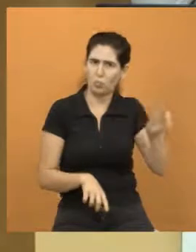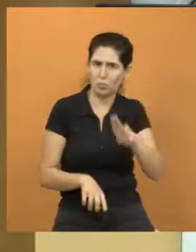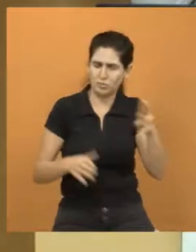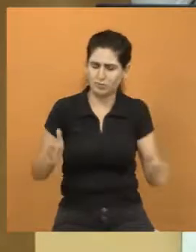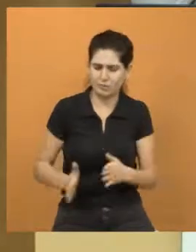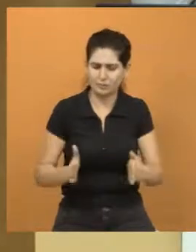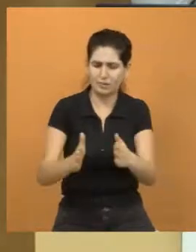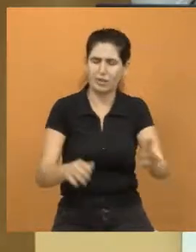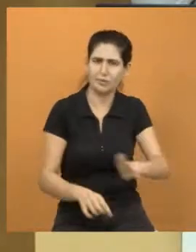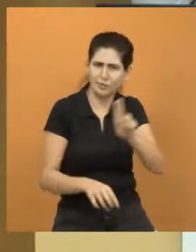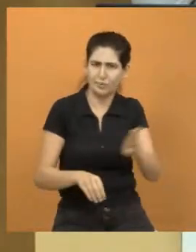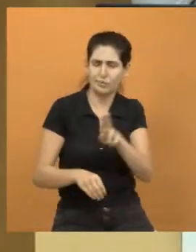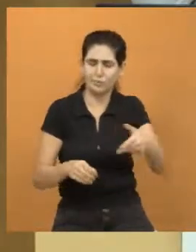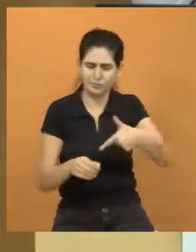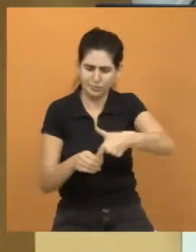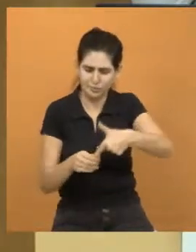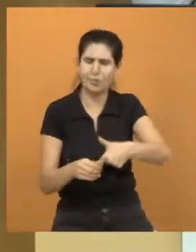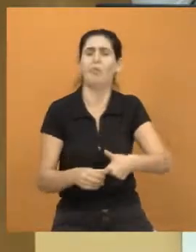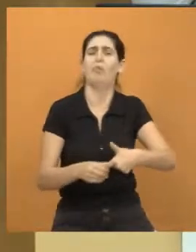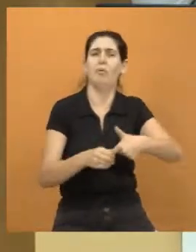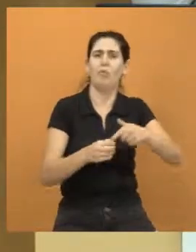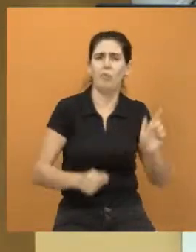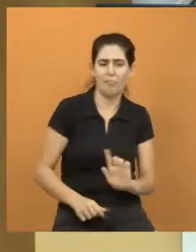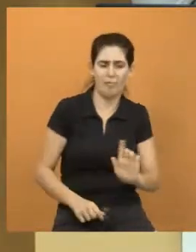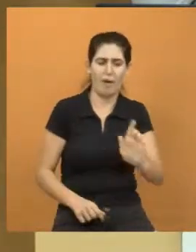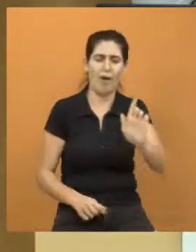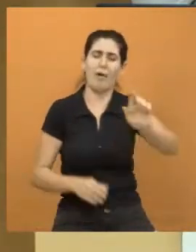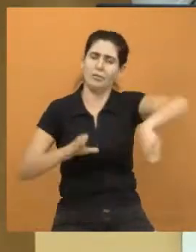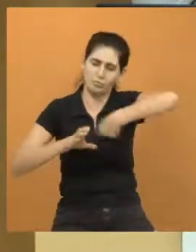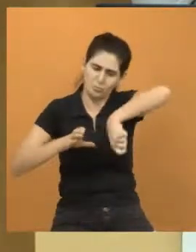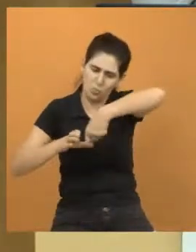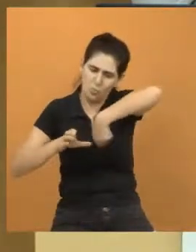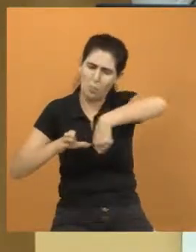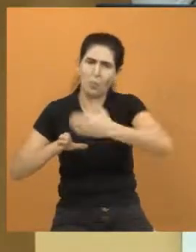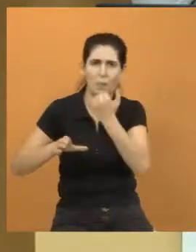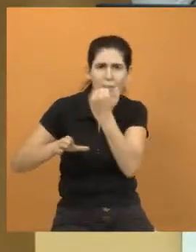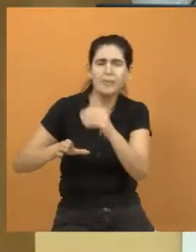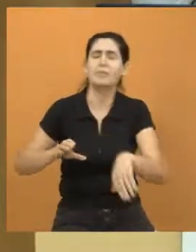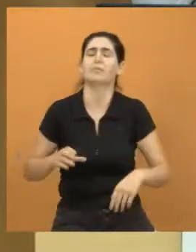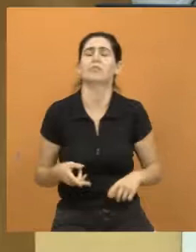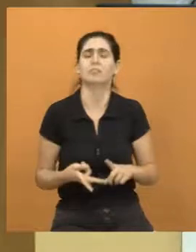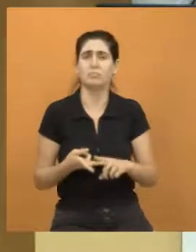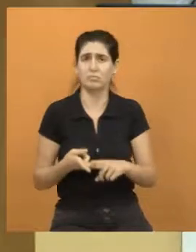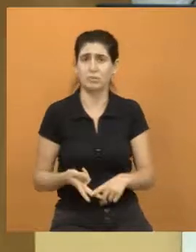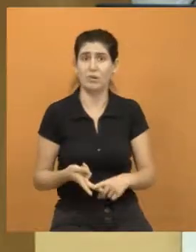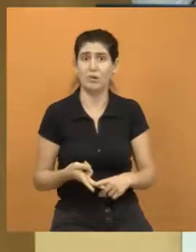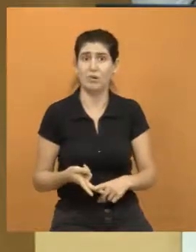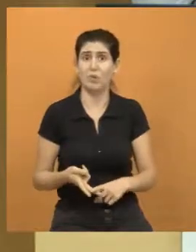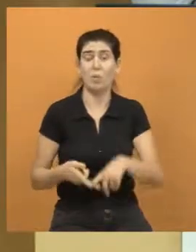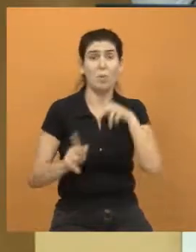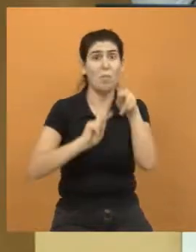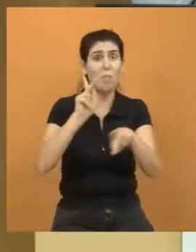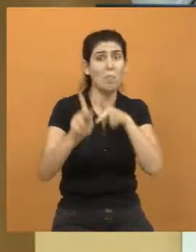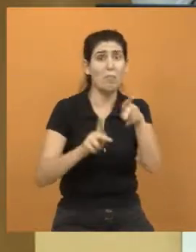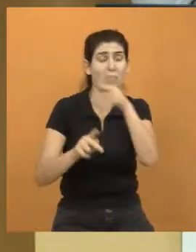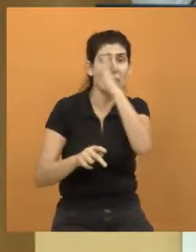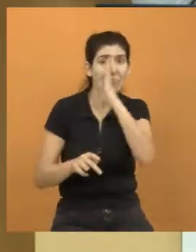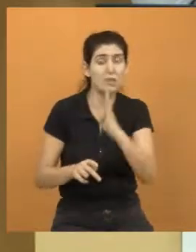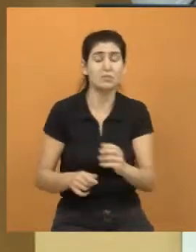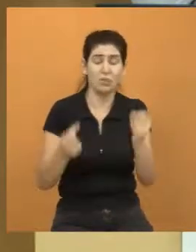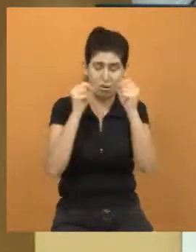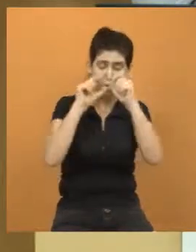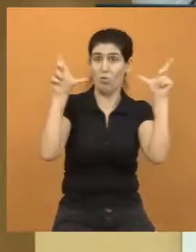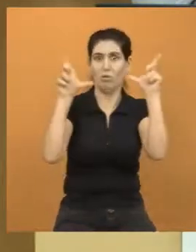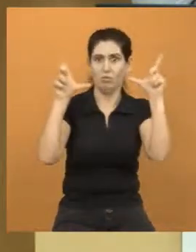usam combustível, usam gás de cozinha. Então, gente, era uma hora do povo brasileiro, de novo, despertar